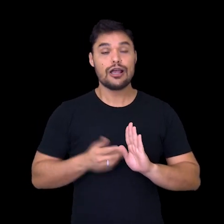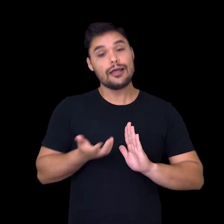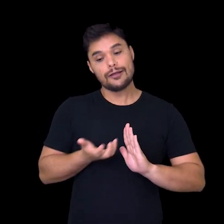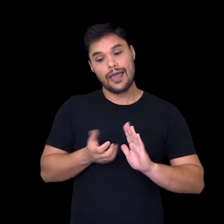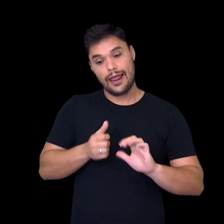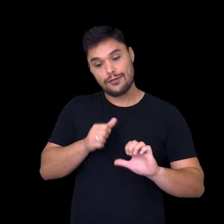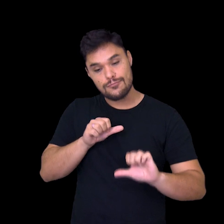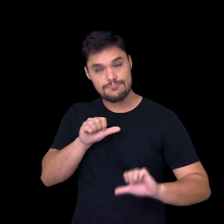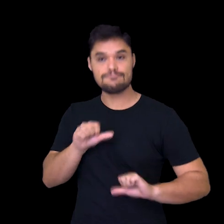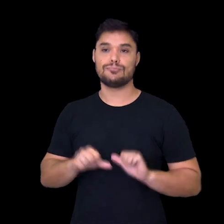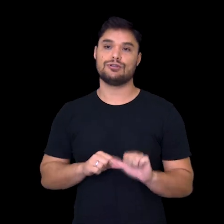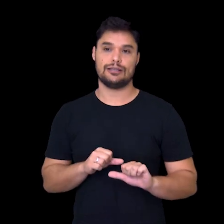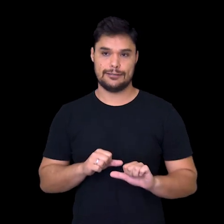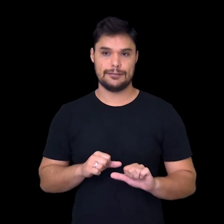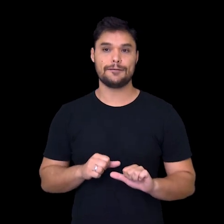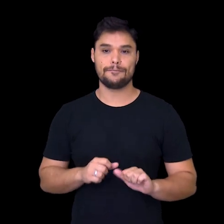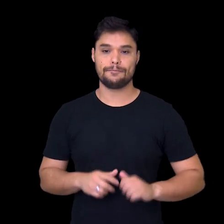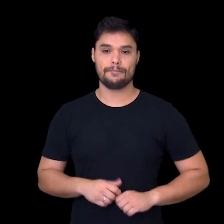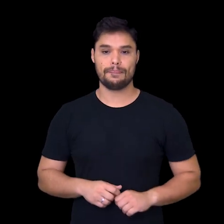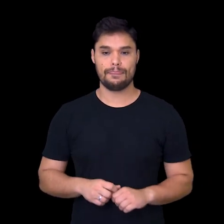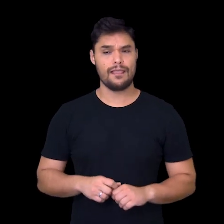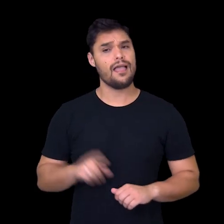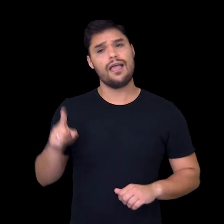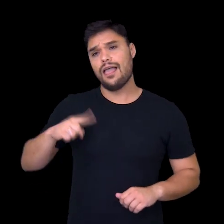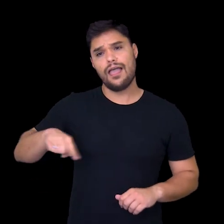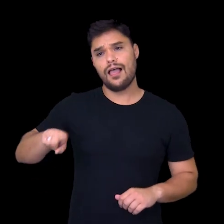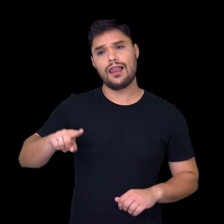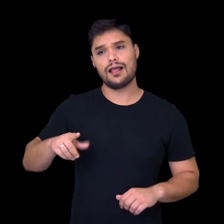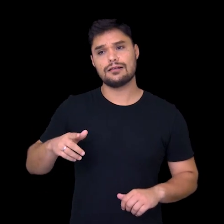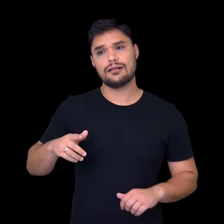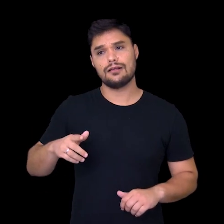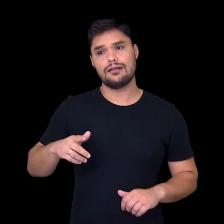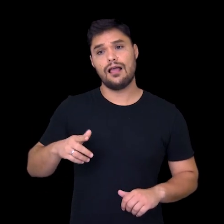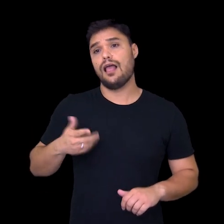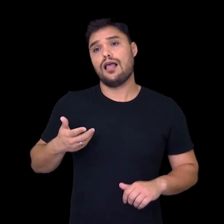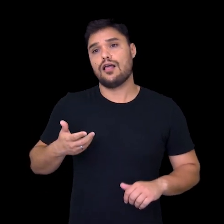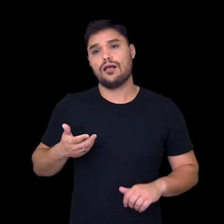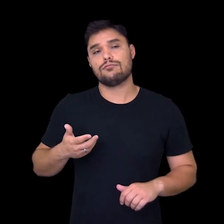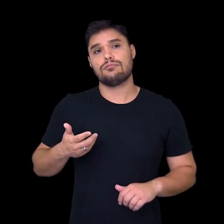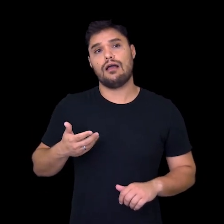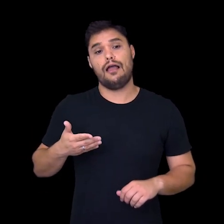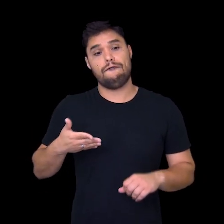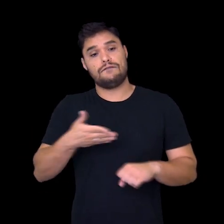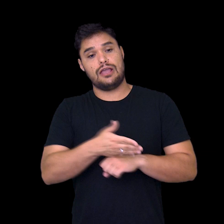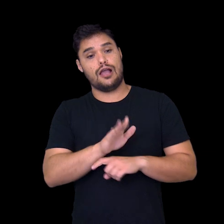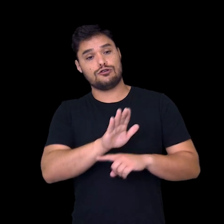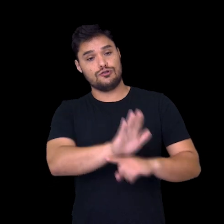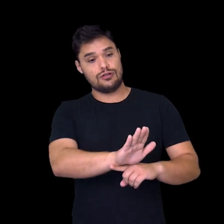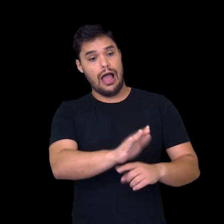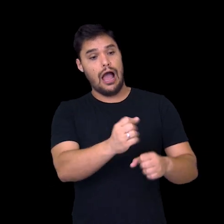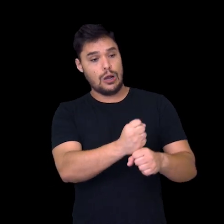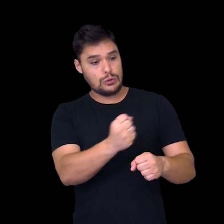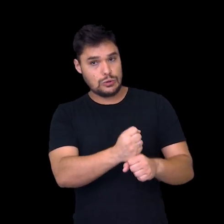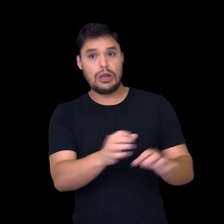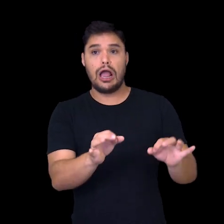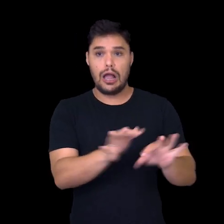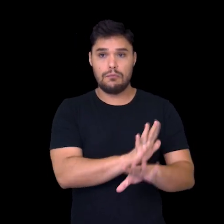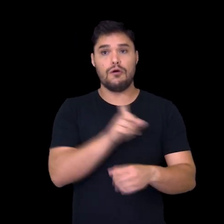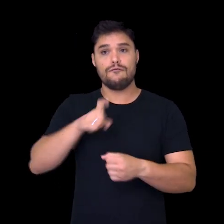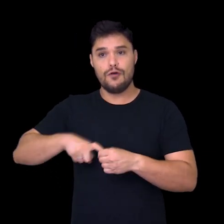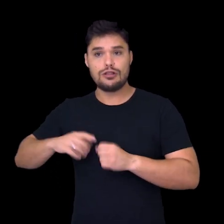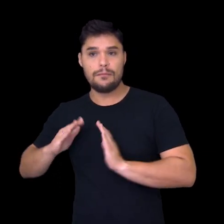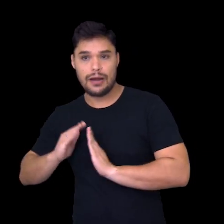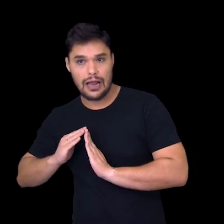de mudança. Elas não vêm colaborar para uma construção para depois voltar para